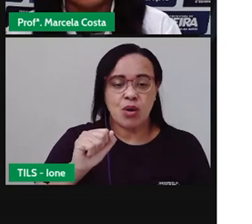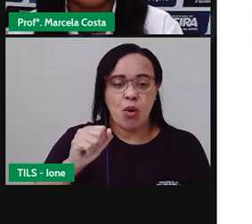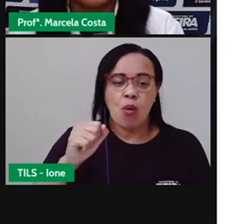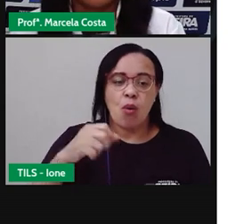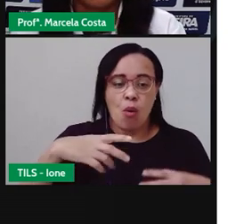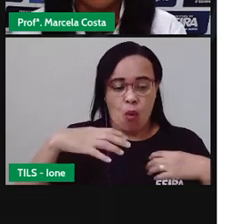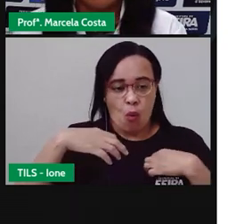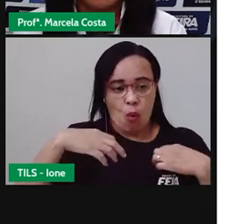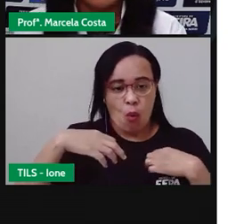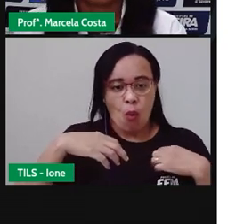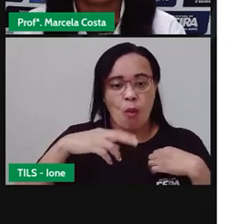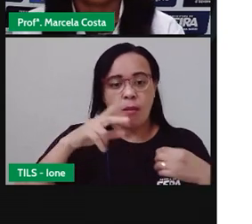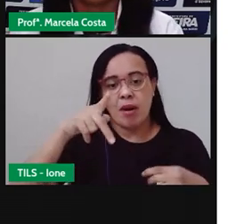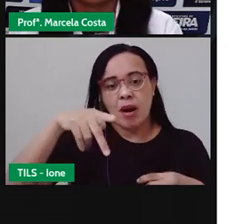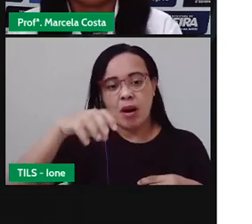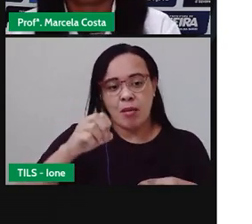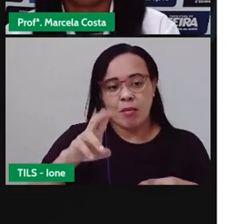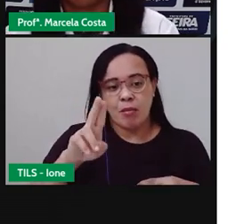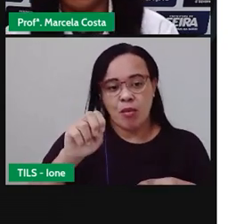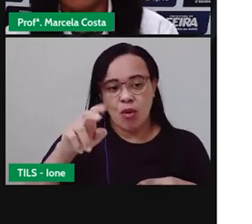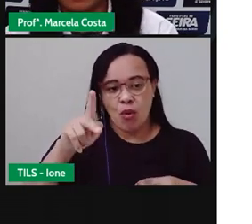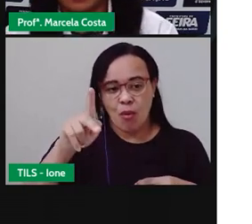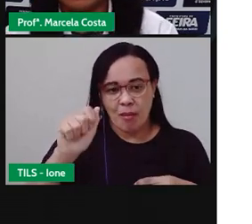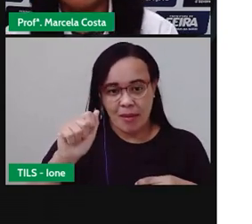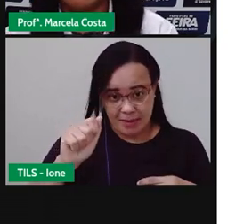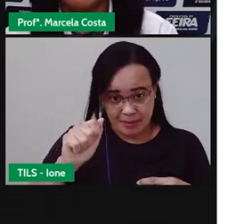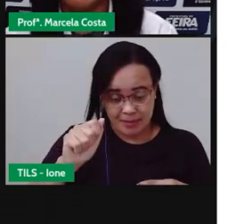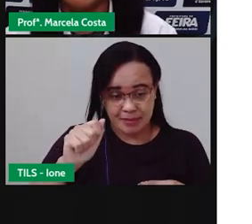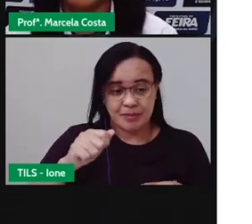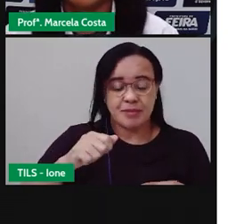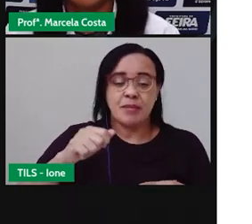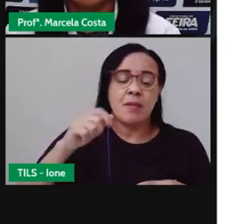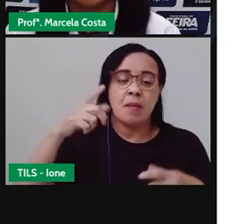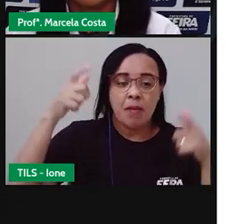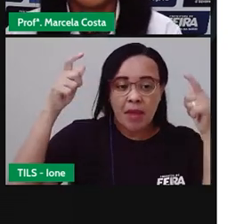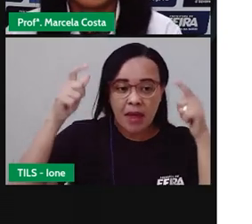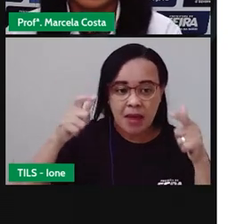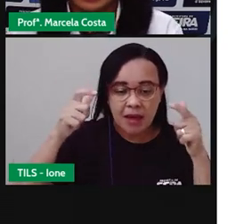pe uma virou uma